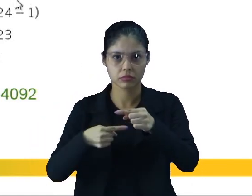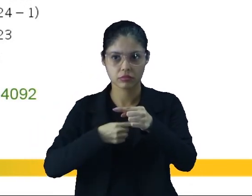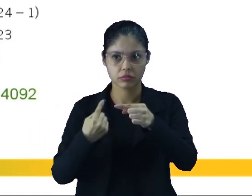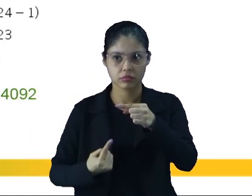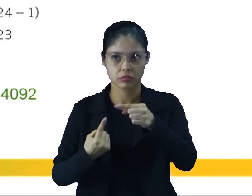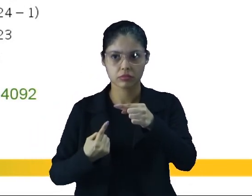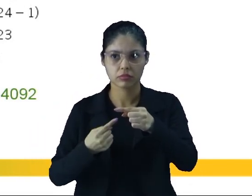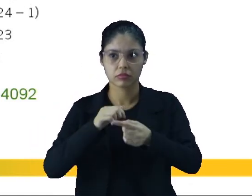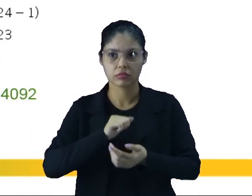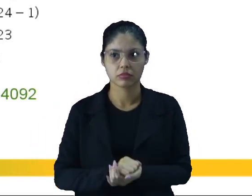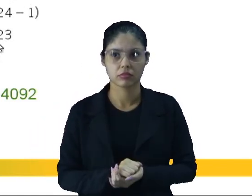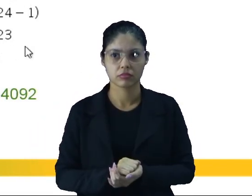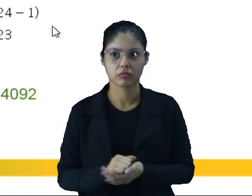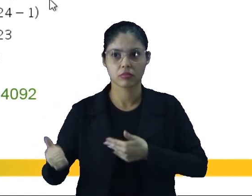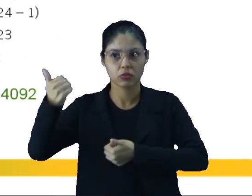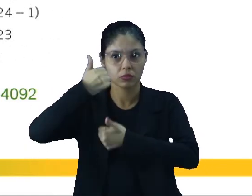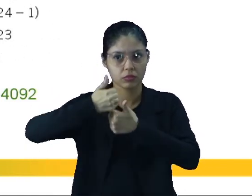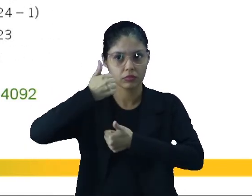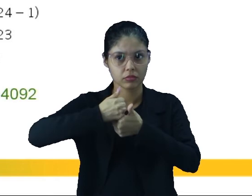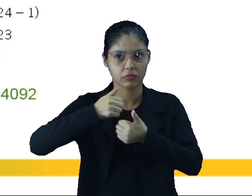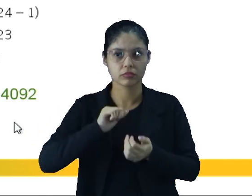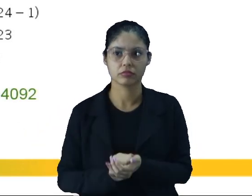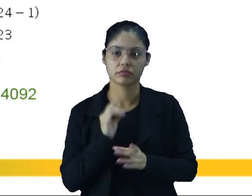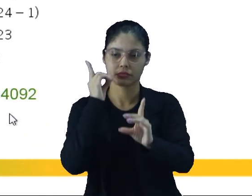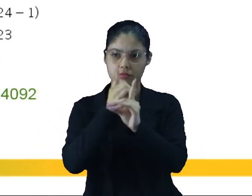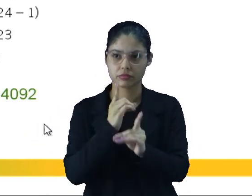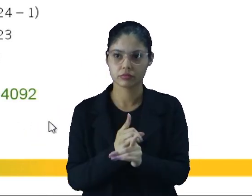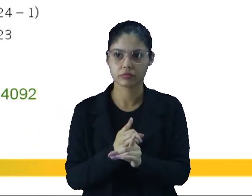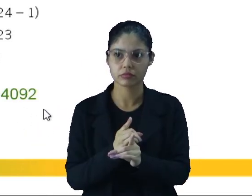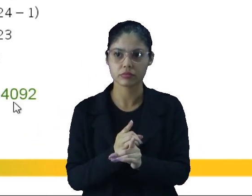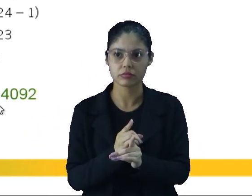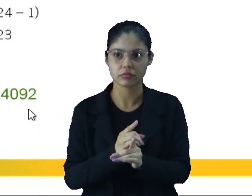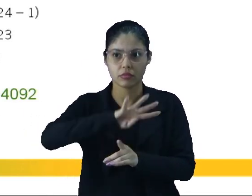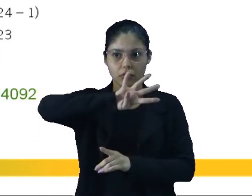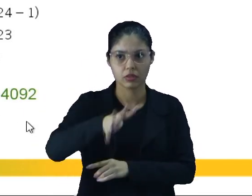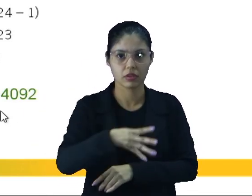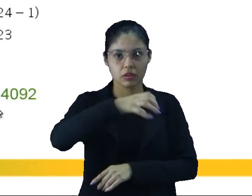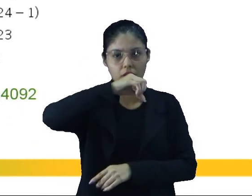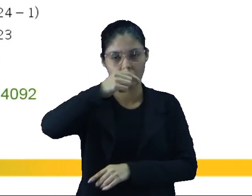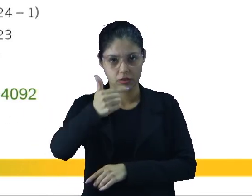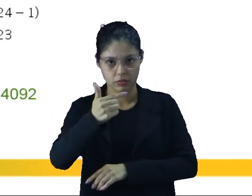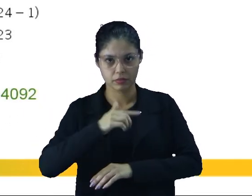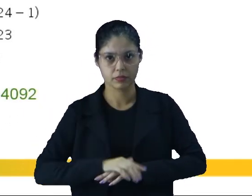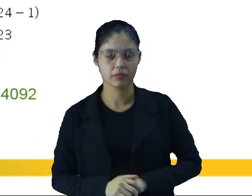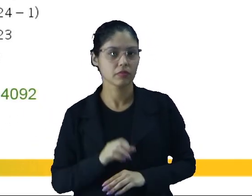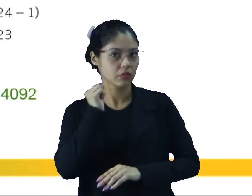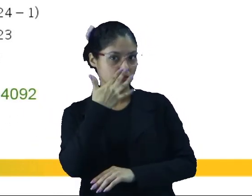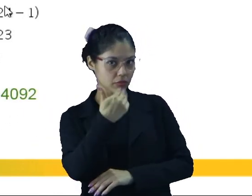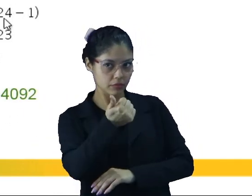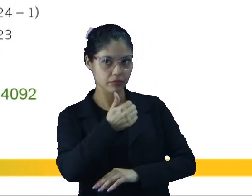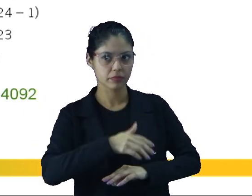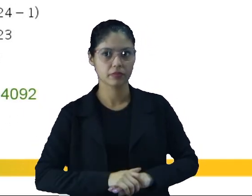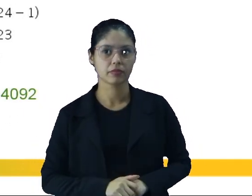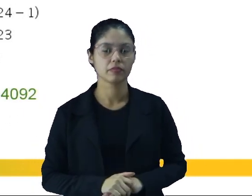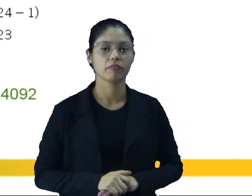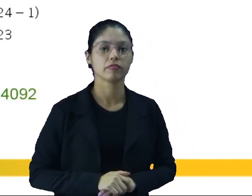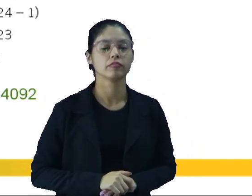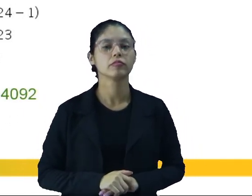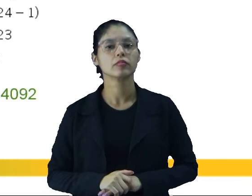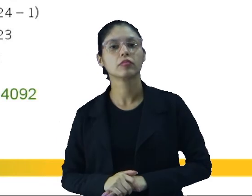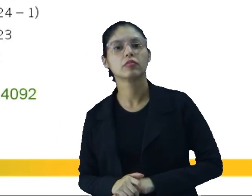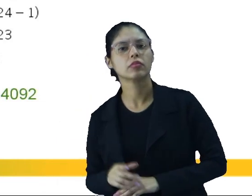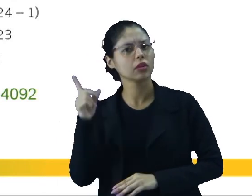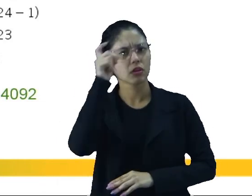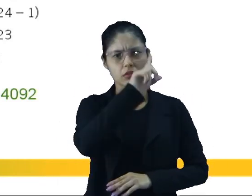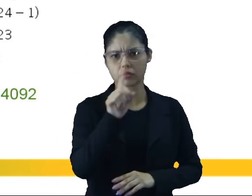sobre 2 menos 1. Jogando na fórmula, a gente encontra que a soma é 4.092. Beleza? Então,